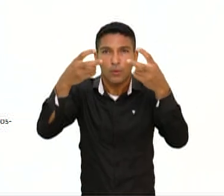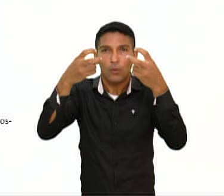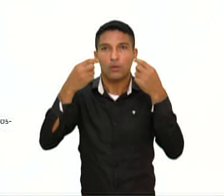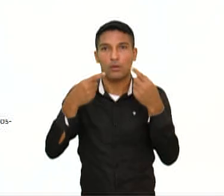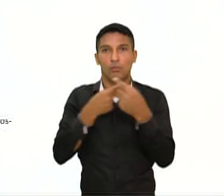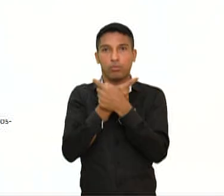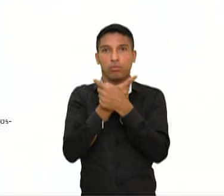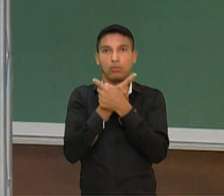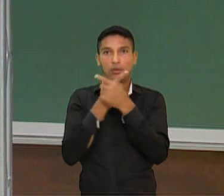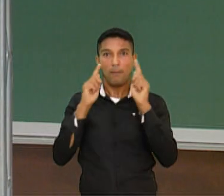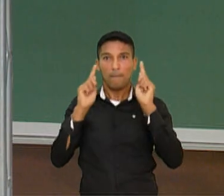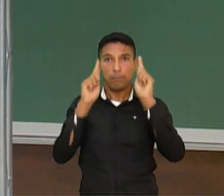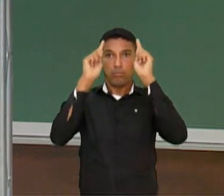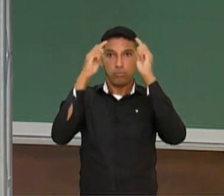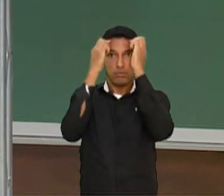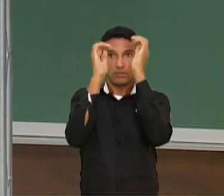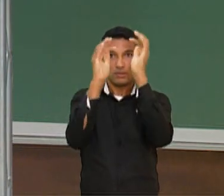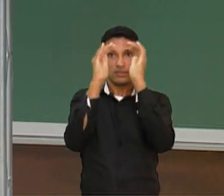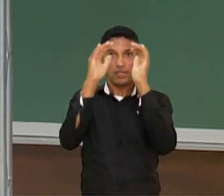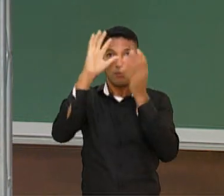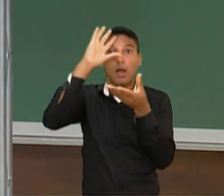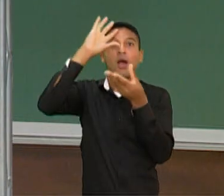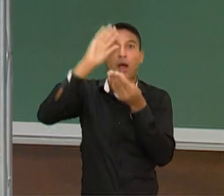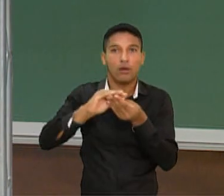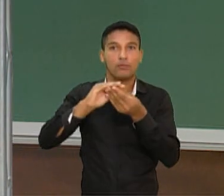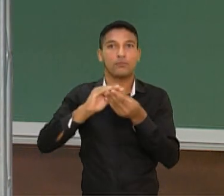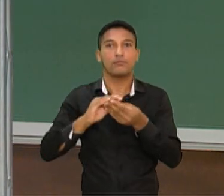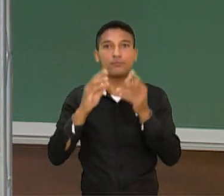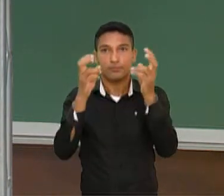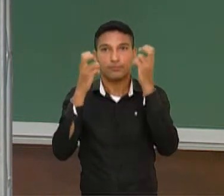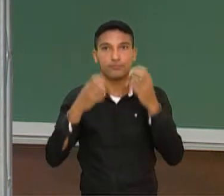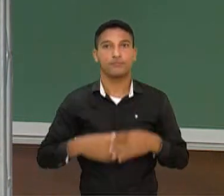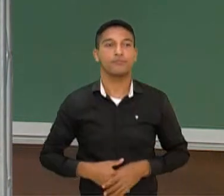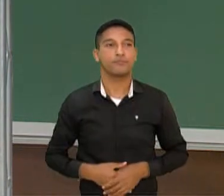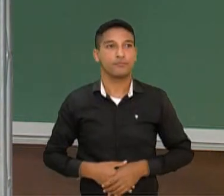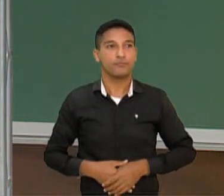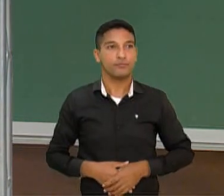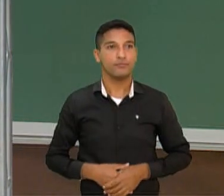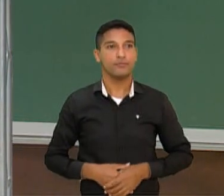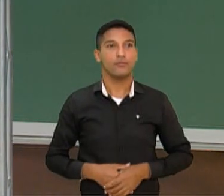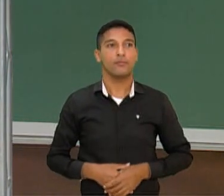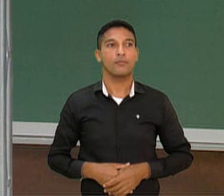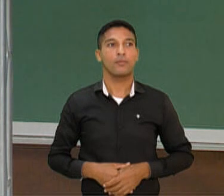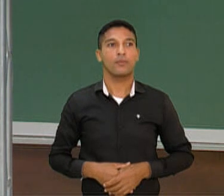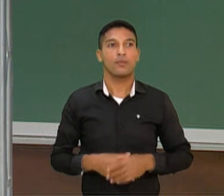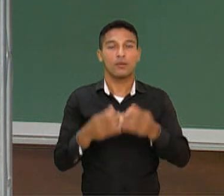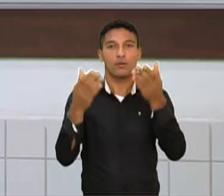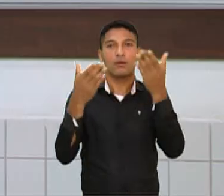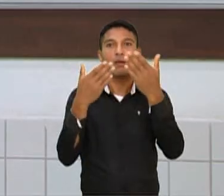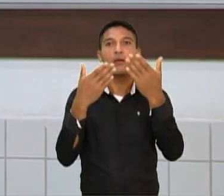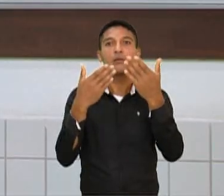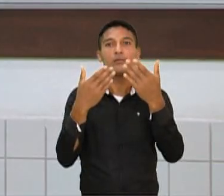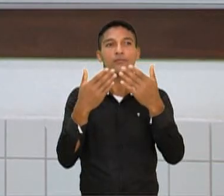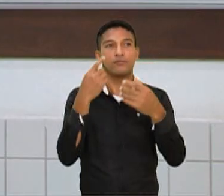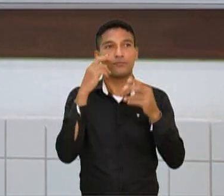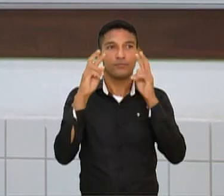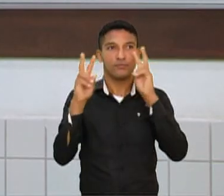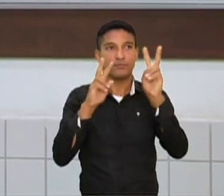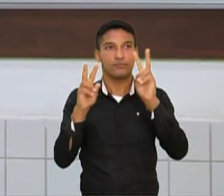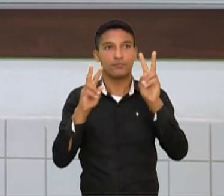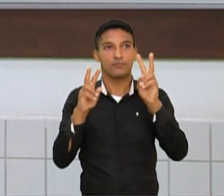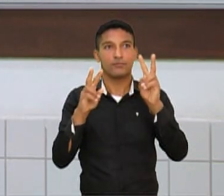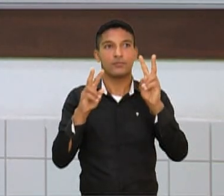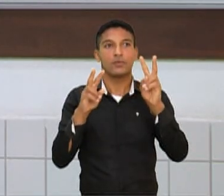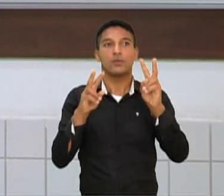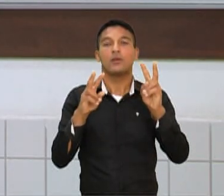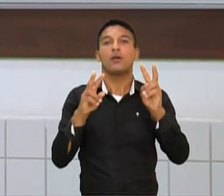fazer a interpretação. Tá? E eu também fiz uma aula ao vivo, retomando de novo.